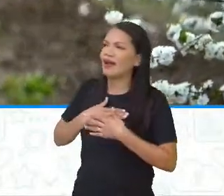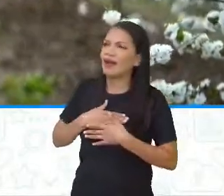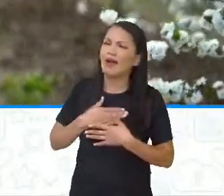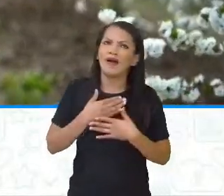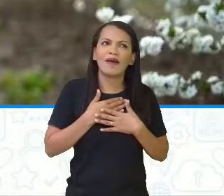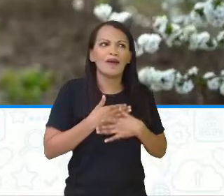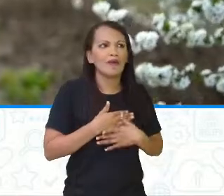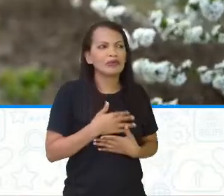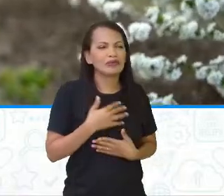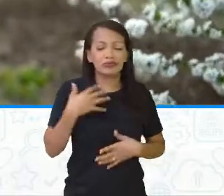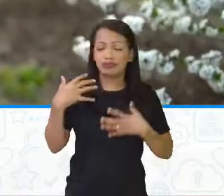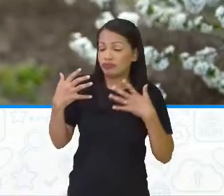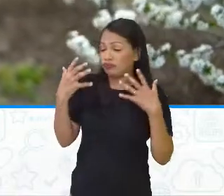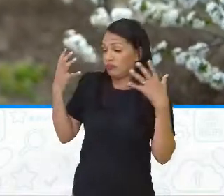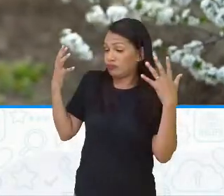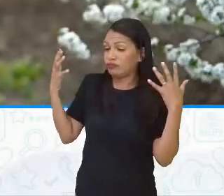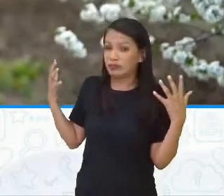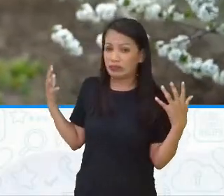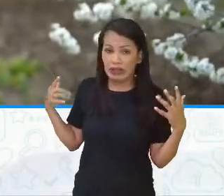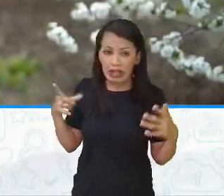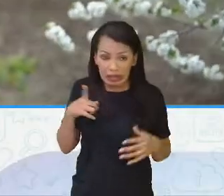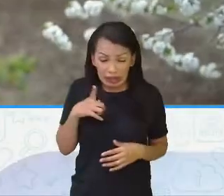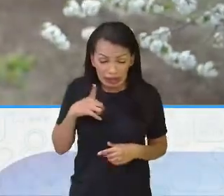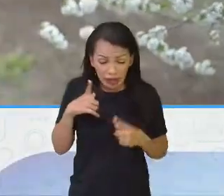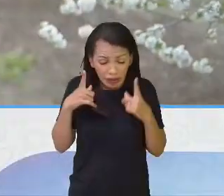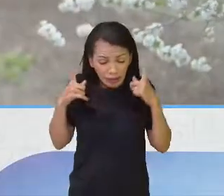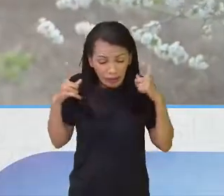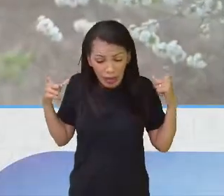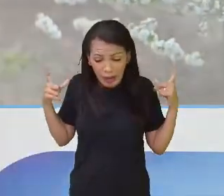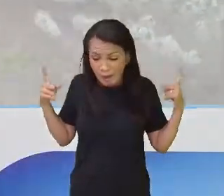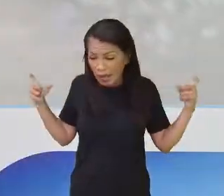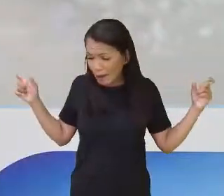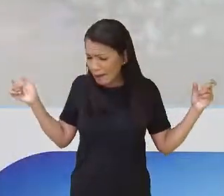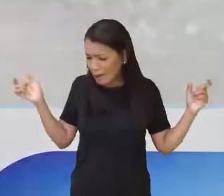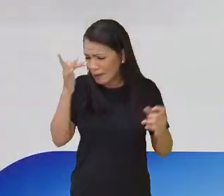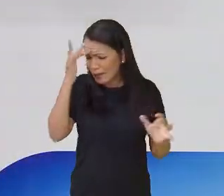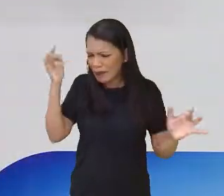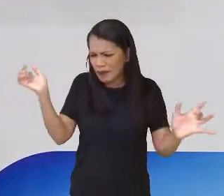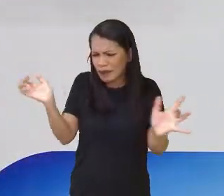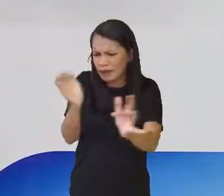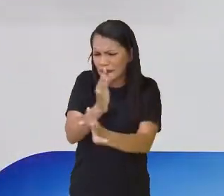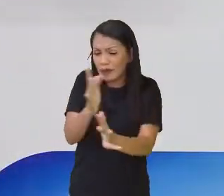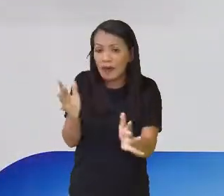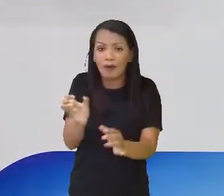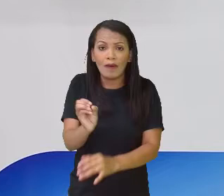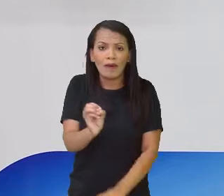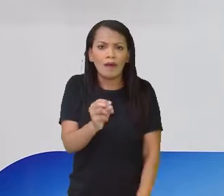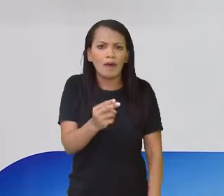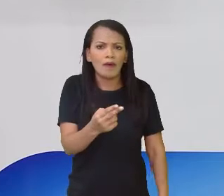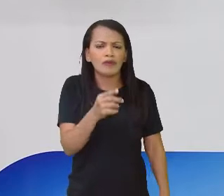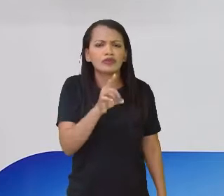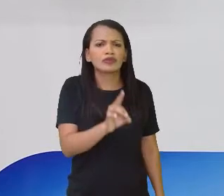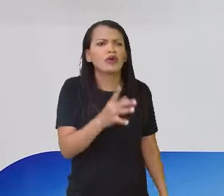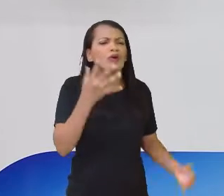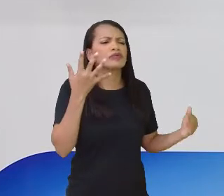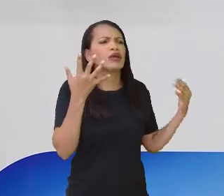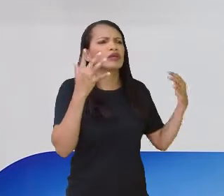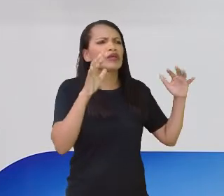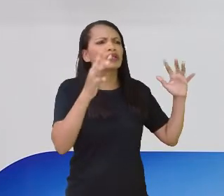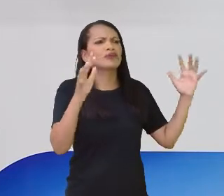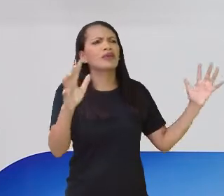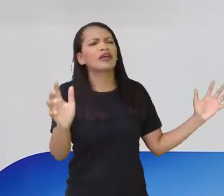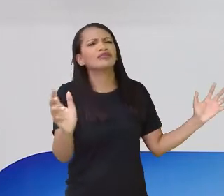muito barulho aí ou simplesmente temos o barulho só da natureza? E essa paisagem